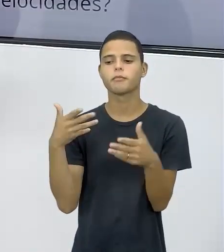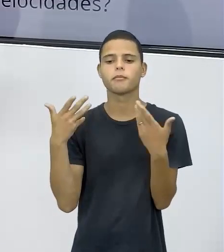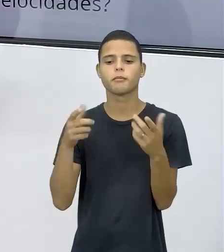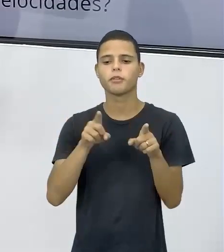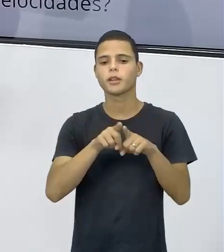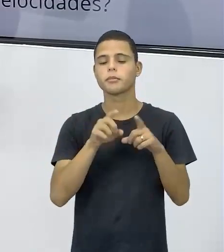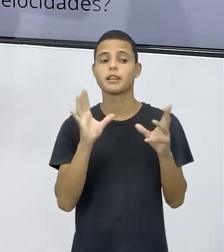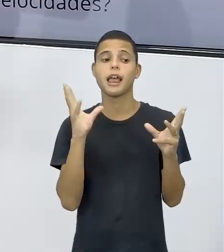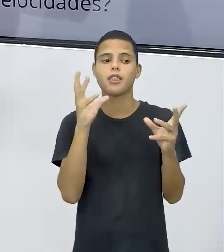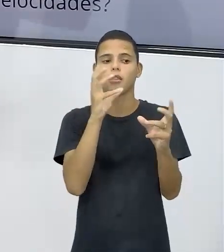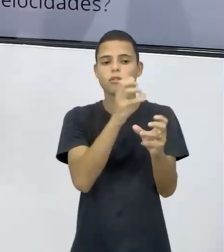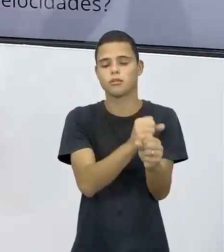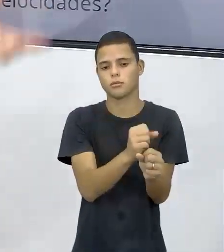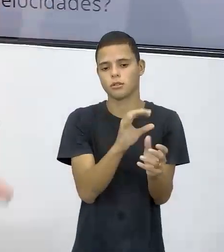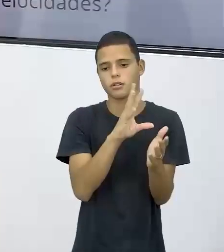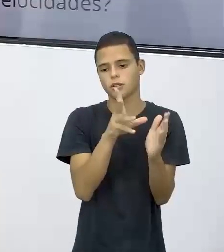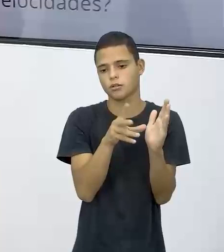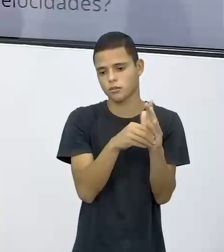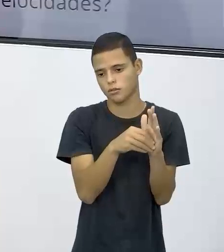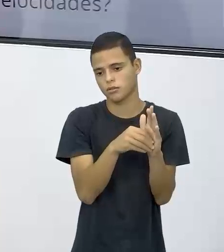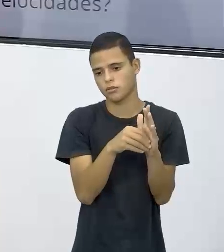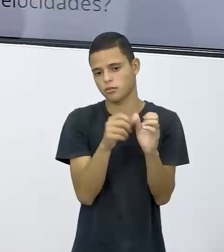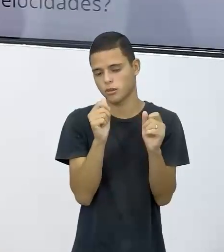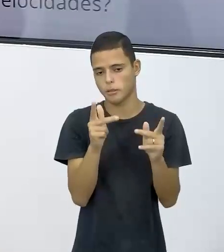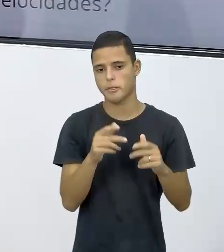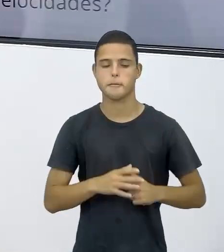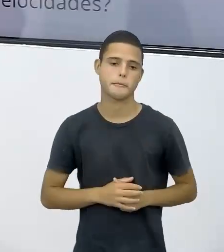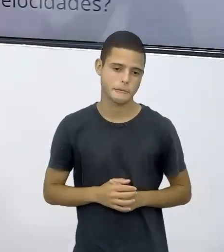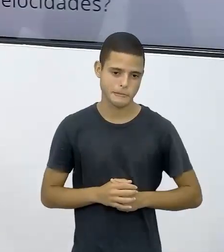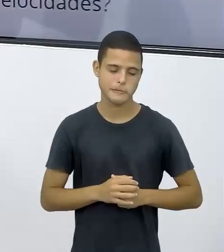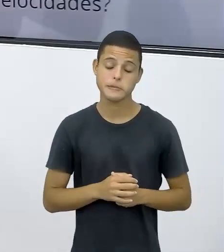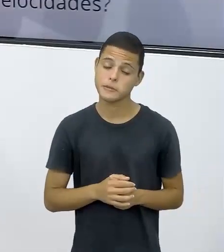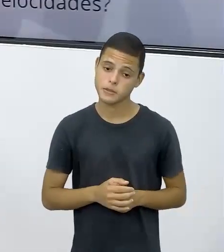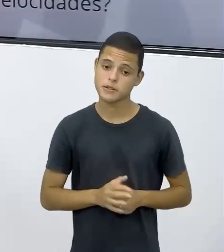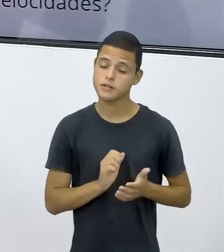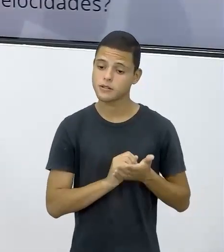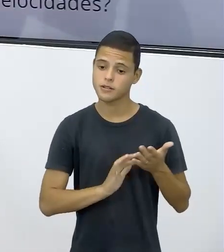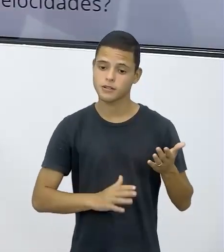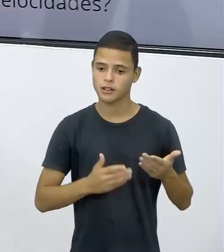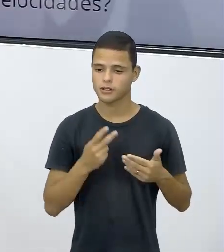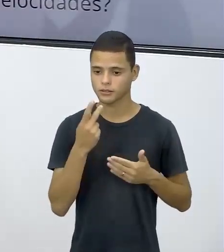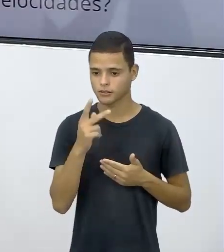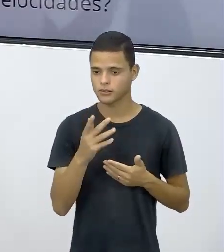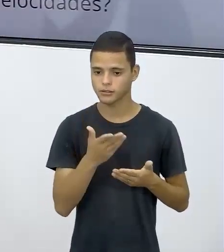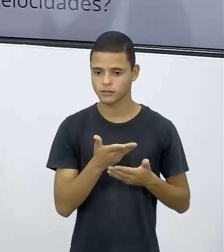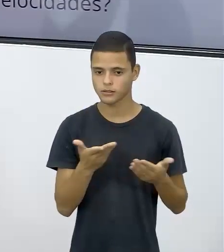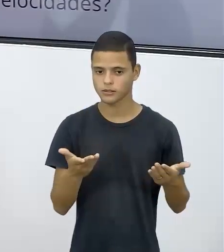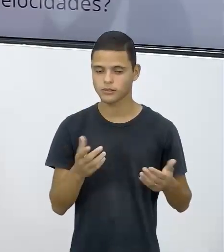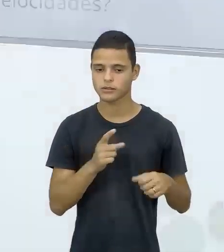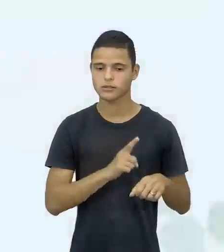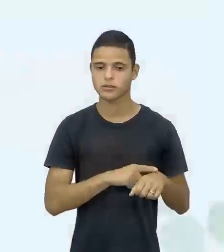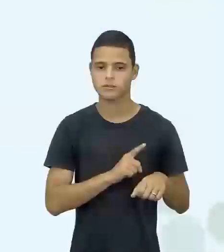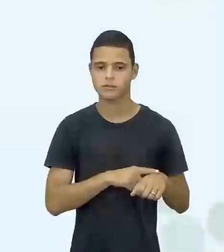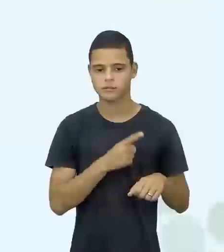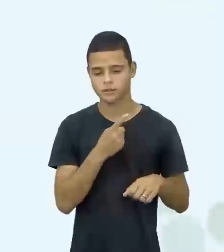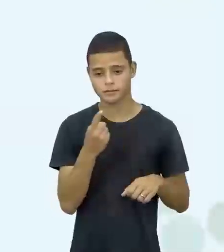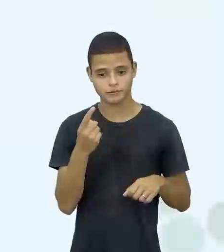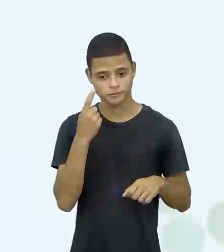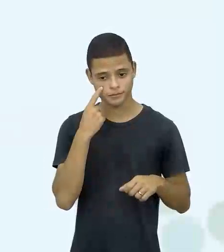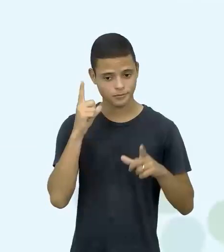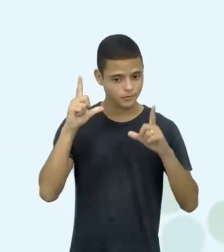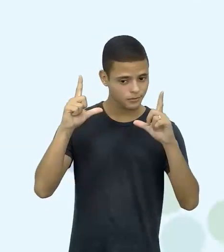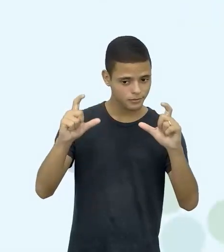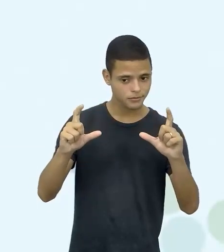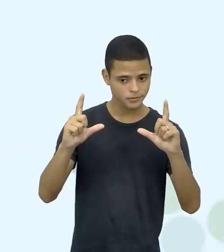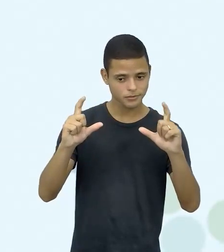tempo para andar os 100 centímetros ou 1 metro. Tá certo? Essa é a tarefa de vocês. Vou deixar mais um tempo na telinha para vocês olharem, para